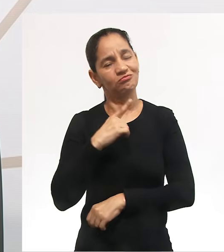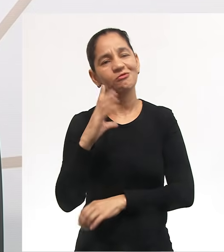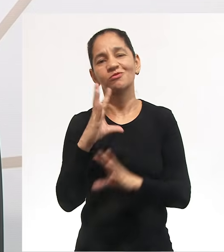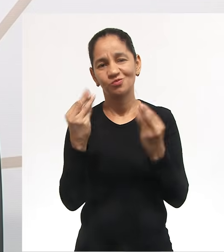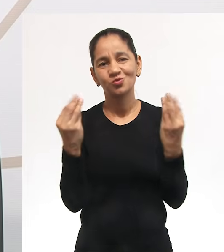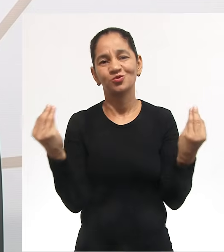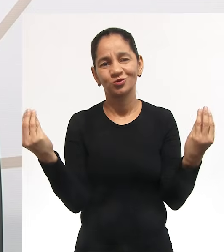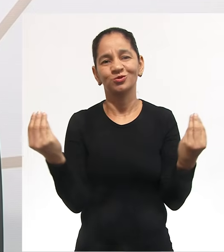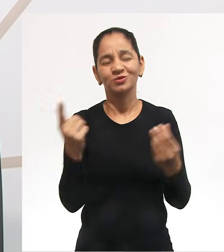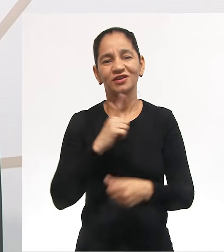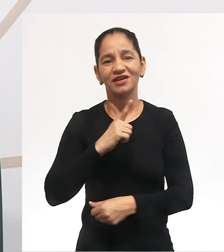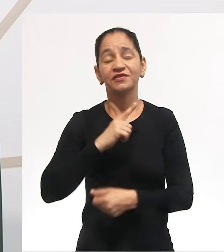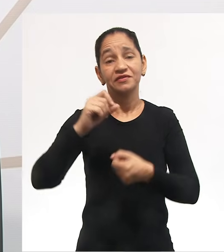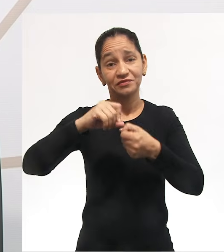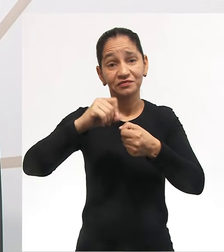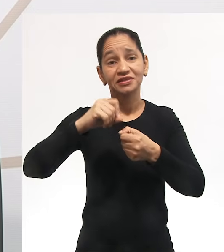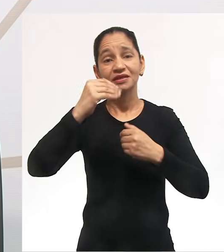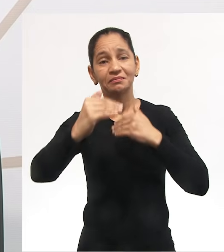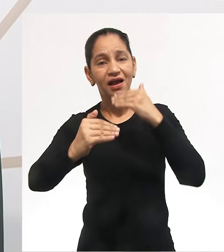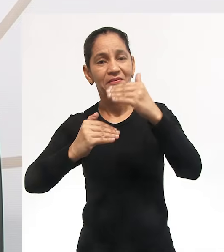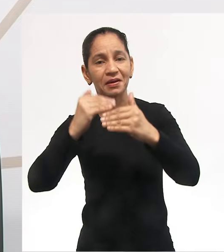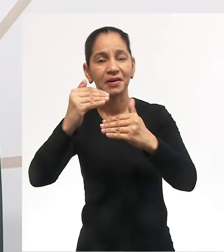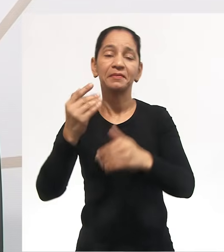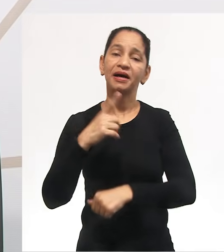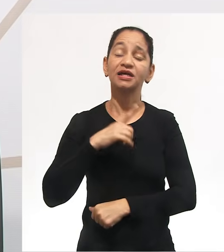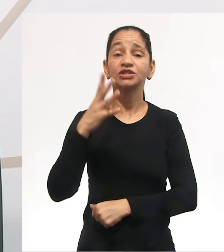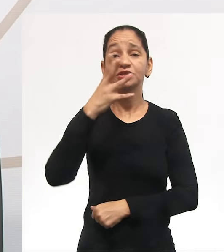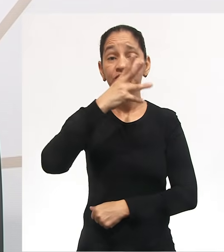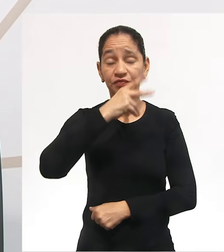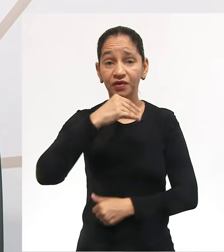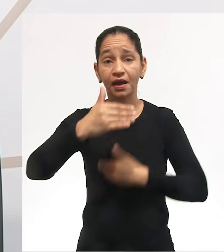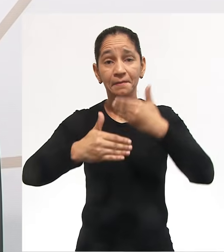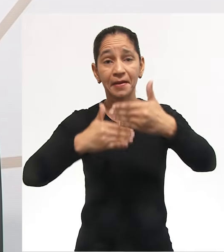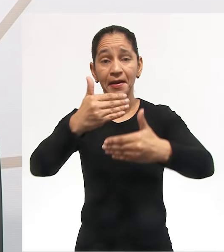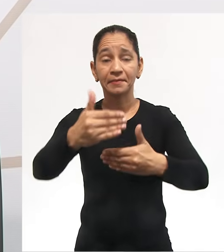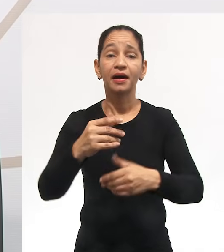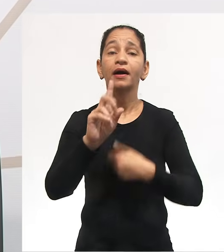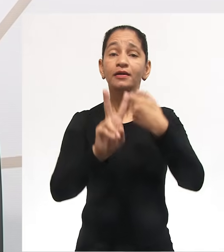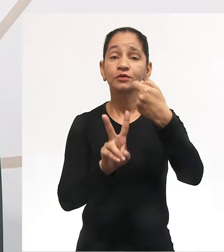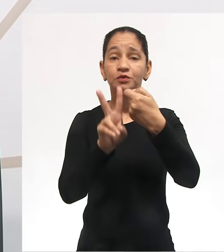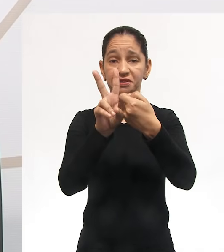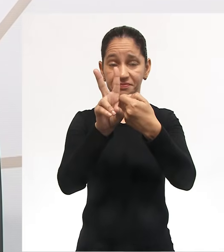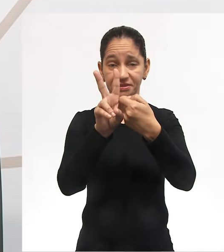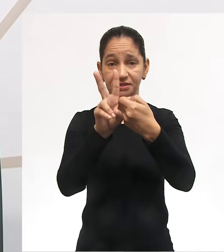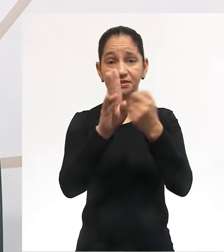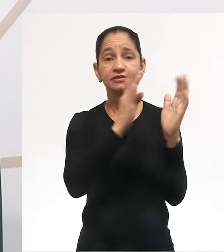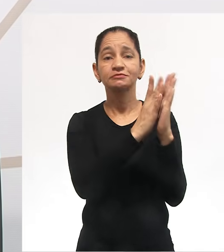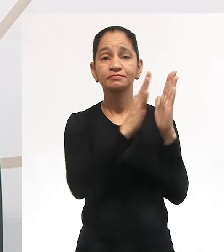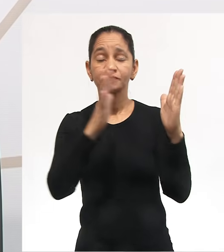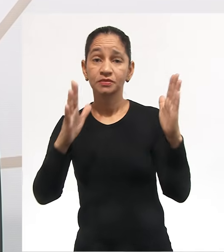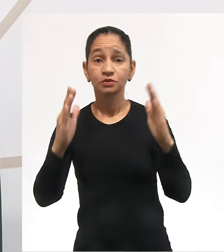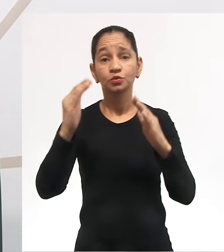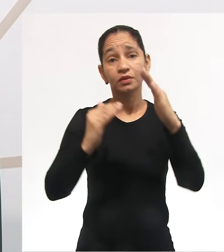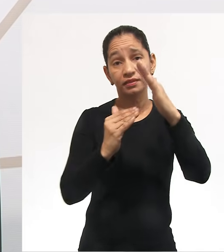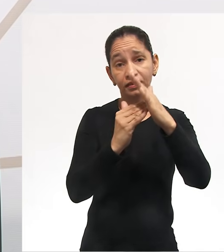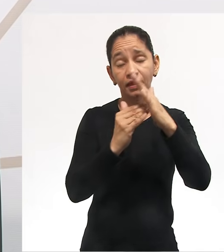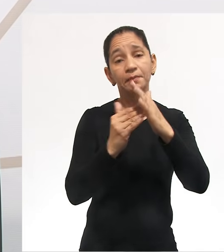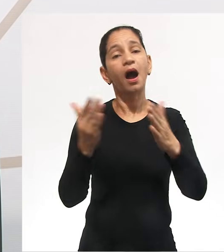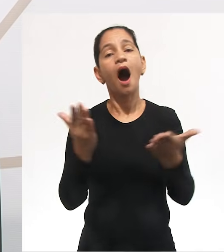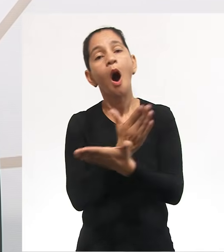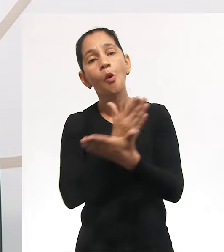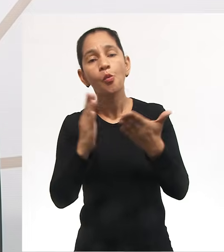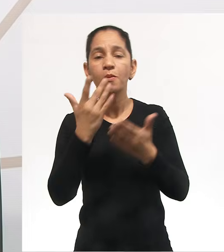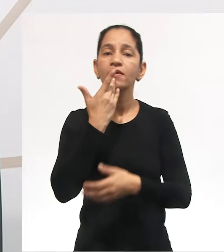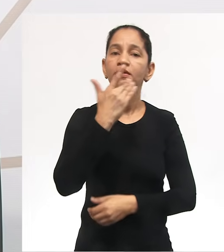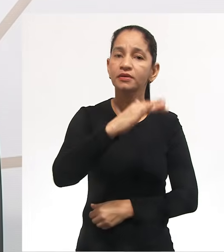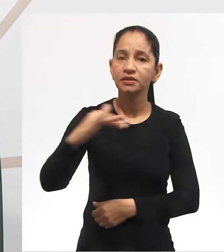pintaram 2 ali, 2 quadros, né? E aí a gente foi fazendo esse trabalho, né, durante